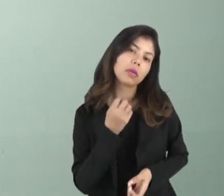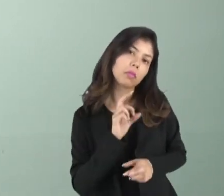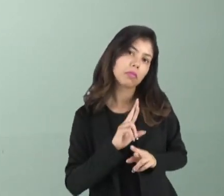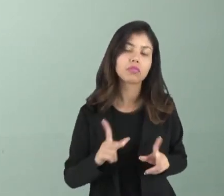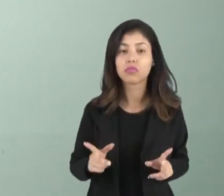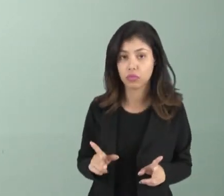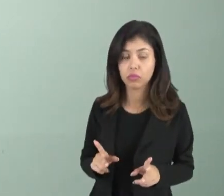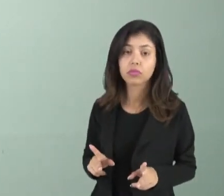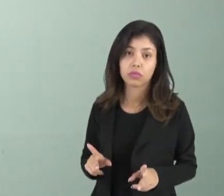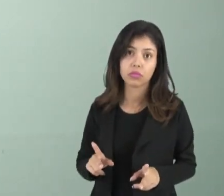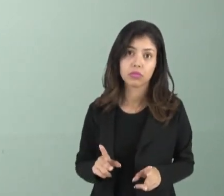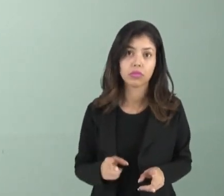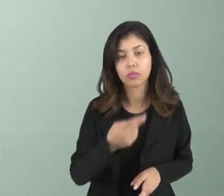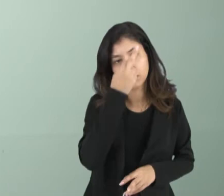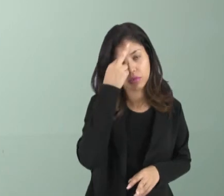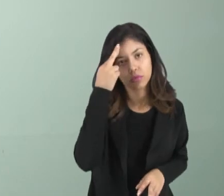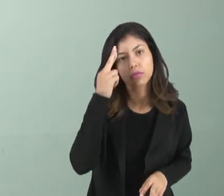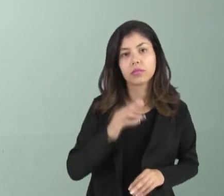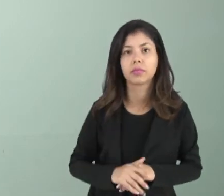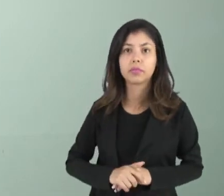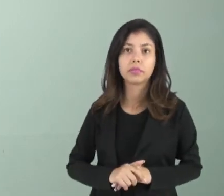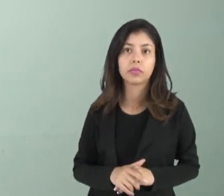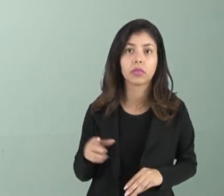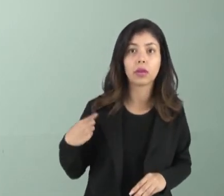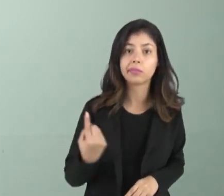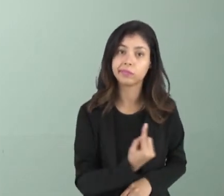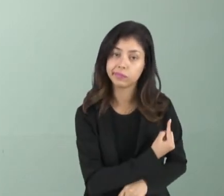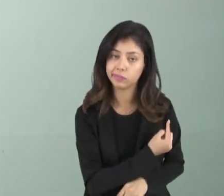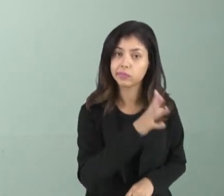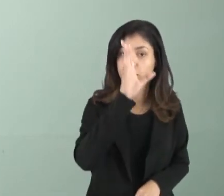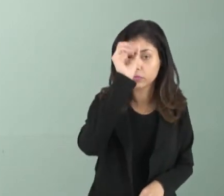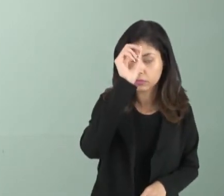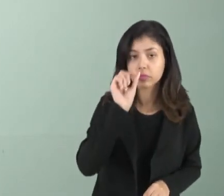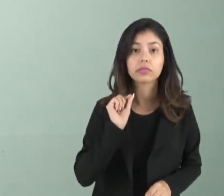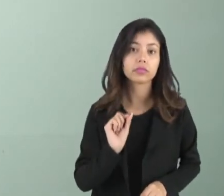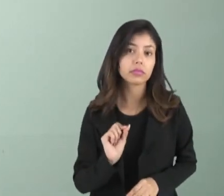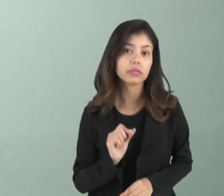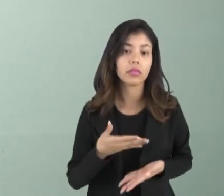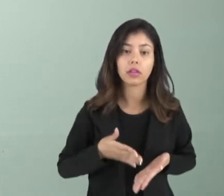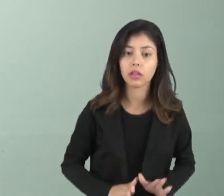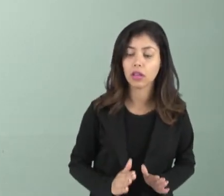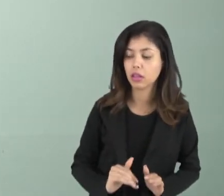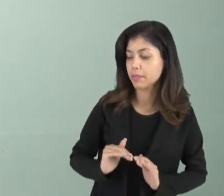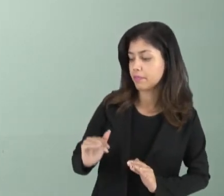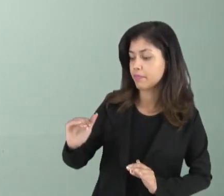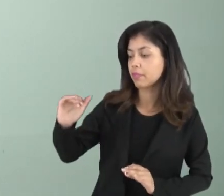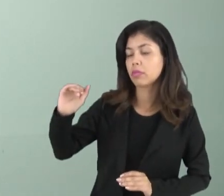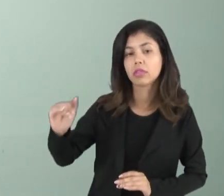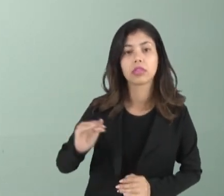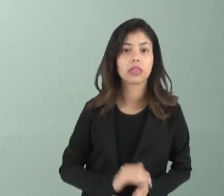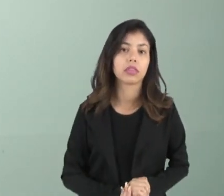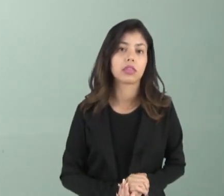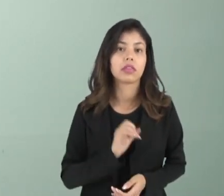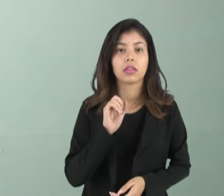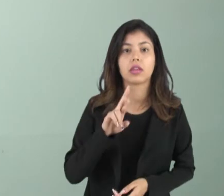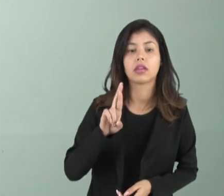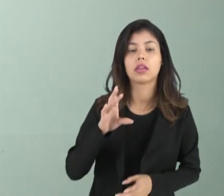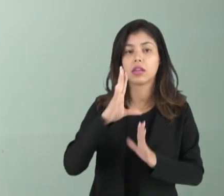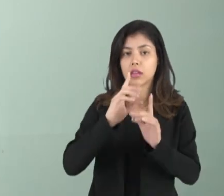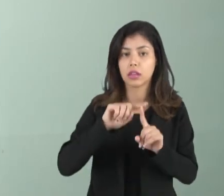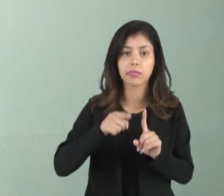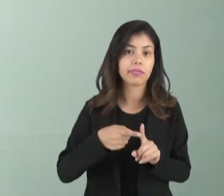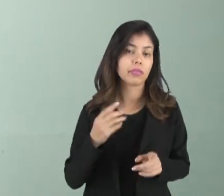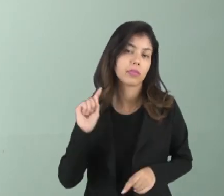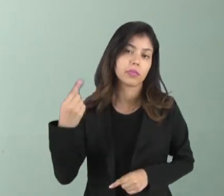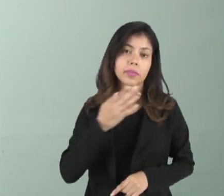bem diferente para as histórias, né? Nós aprendemos sempre que a gente nasce, cresce, reproduz e morre. As